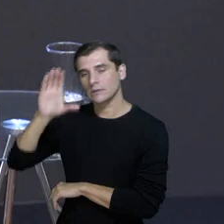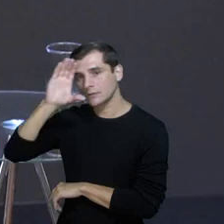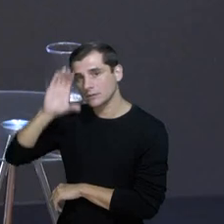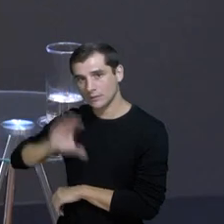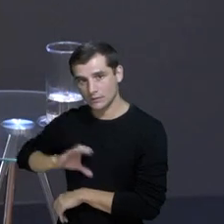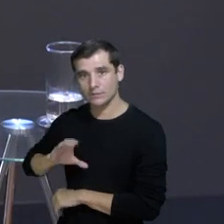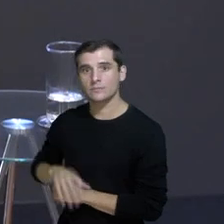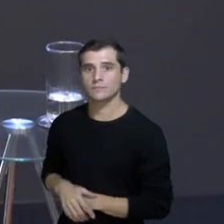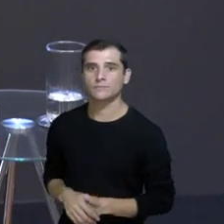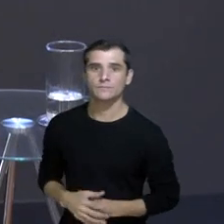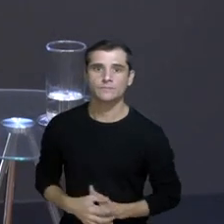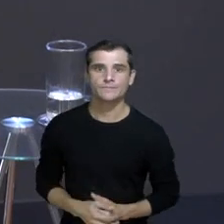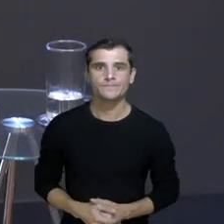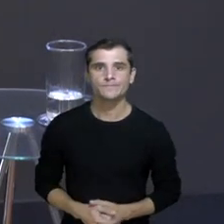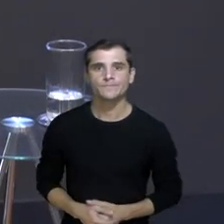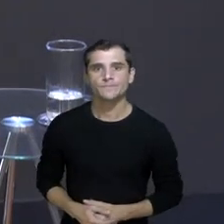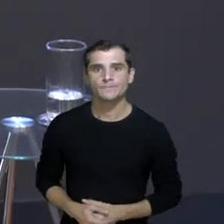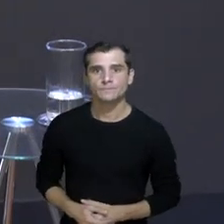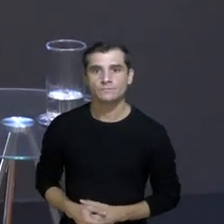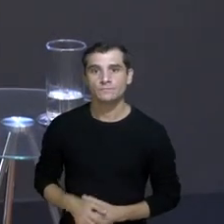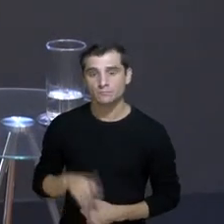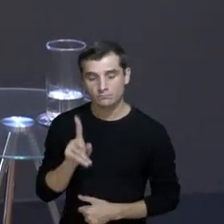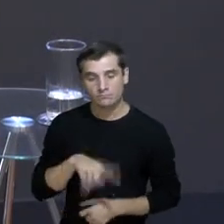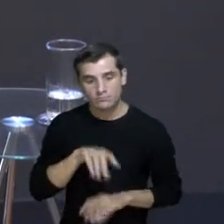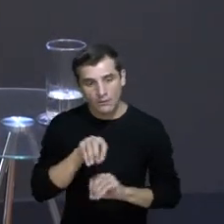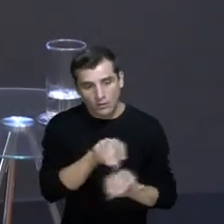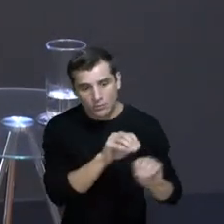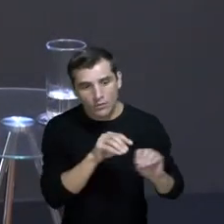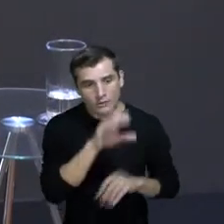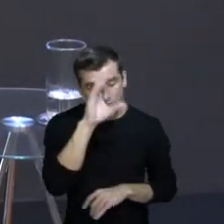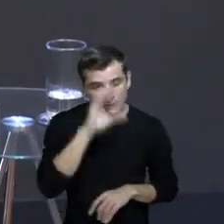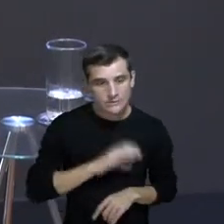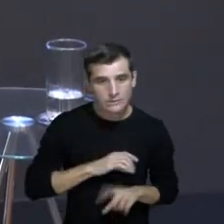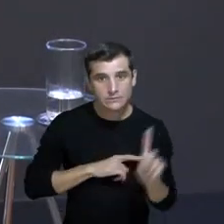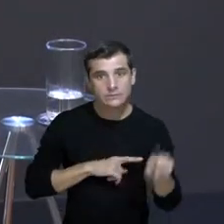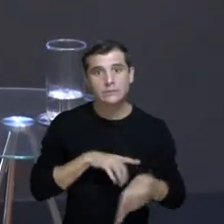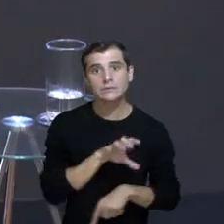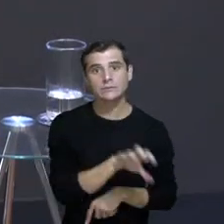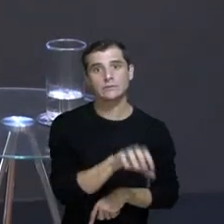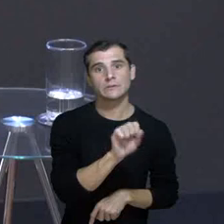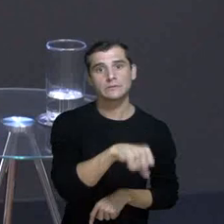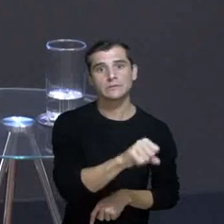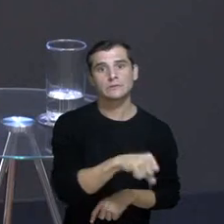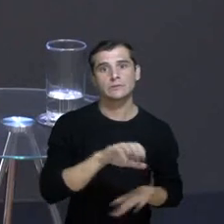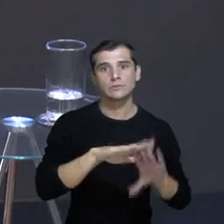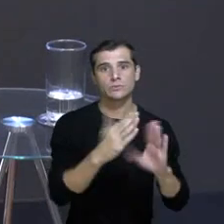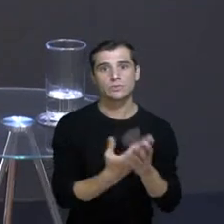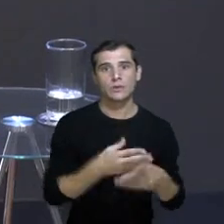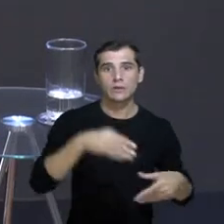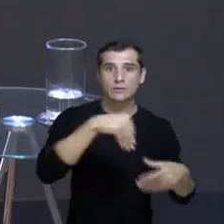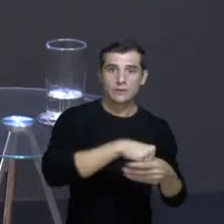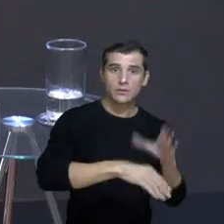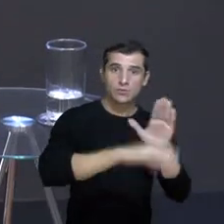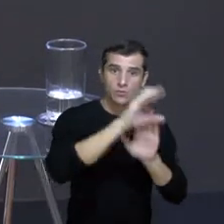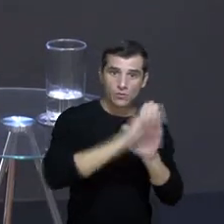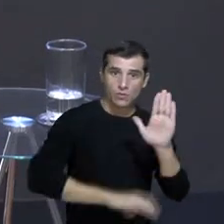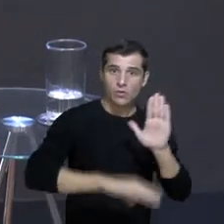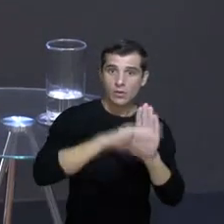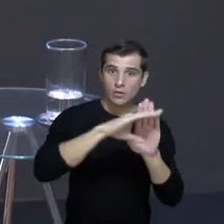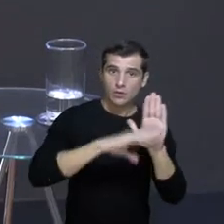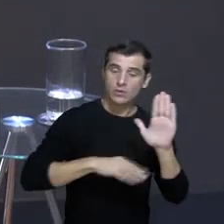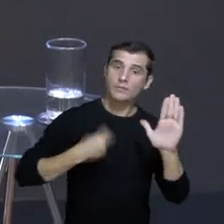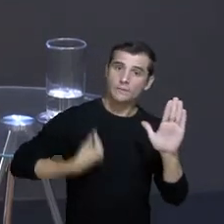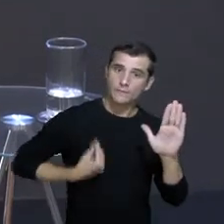cidadão é assim que a gente educa um cidadão isso devia sim est nos colégios essa matéria devia ser a principal matéria do